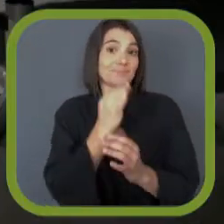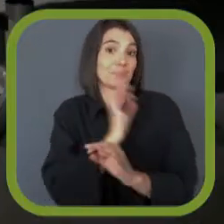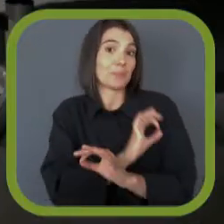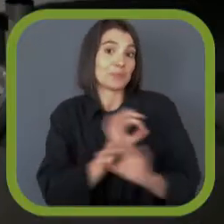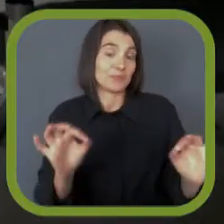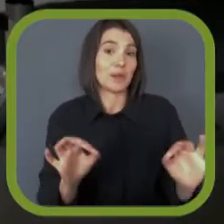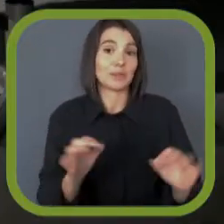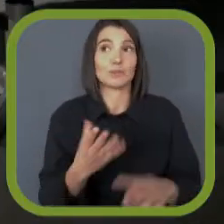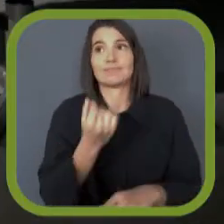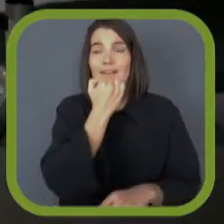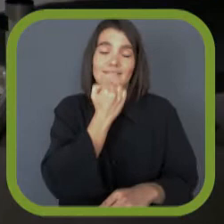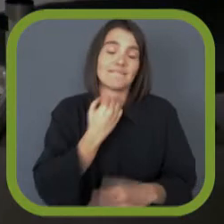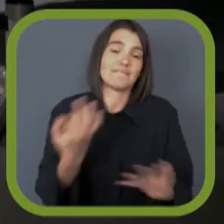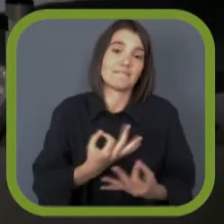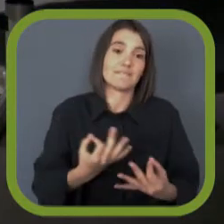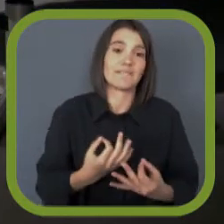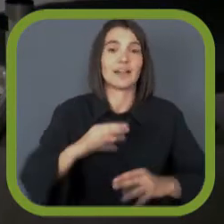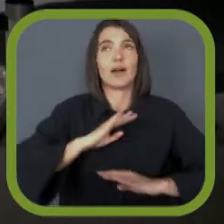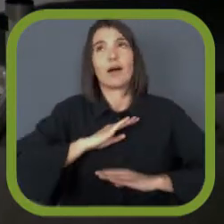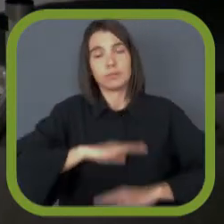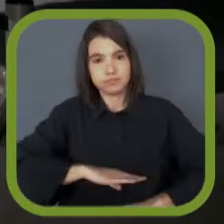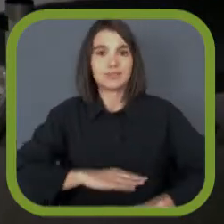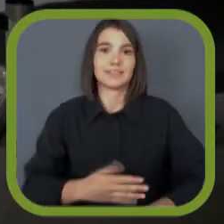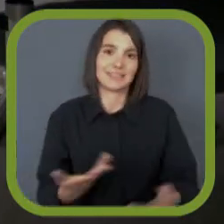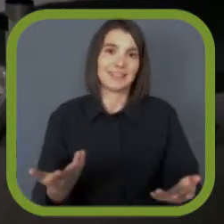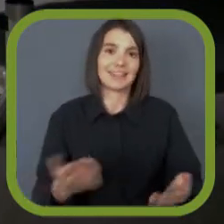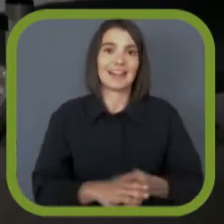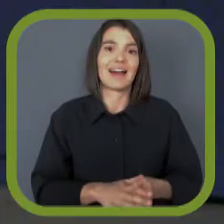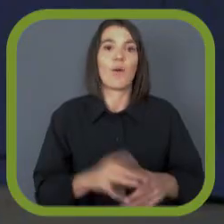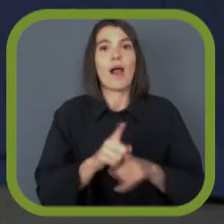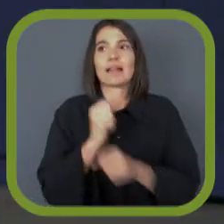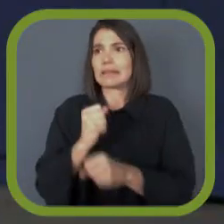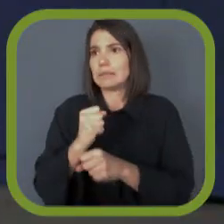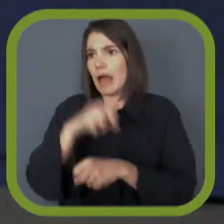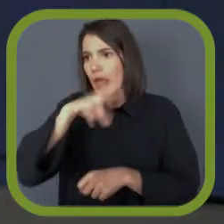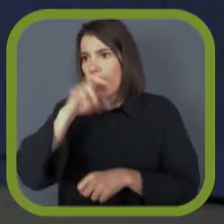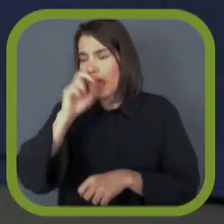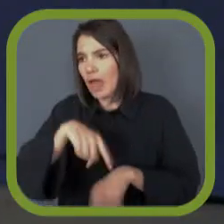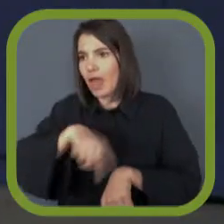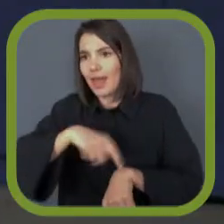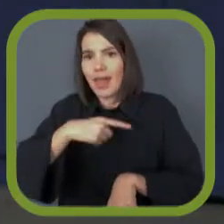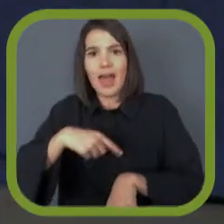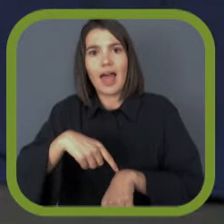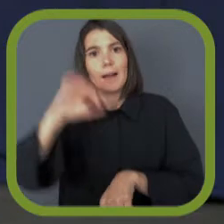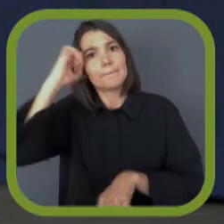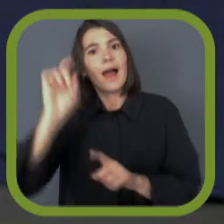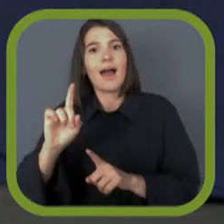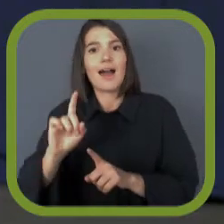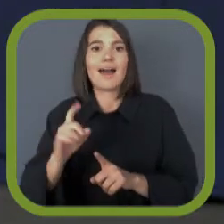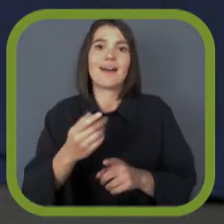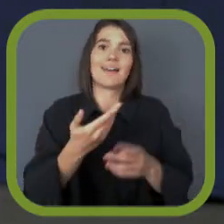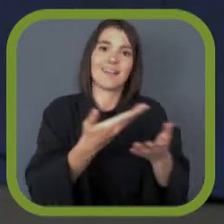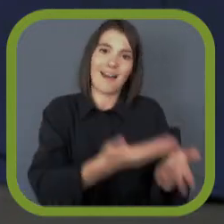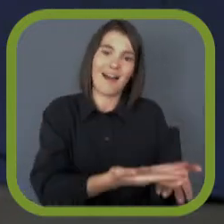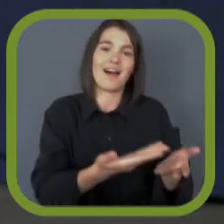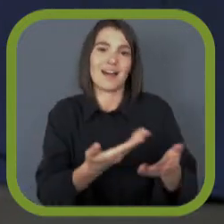Porque foi motivo de muita satisfação, ficámos descansados, que assim, não foi em vão o trabalho e as muitas horas que